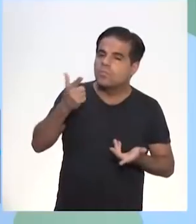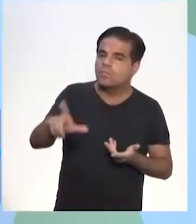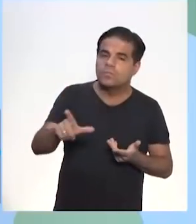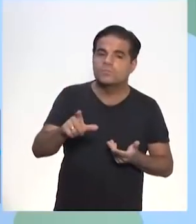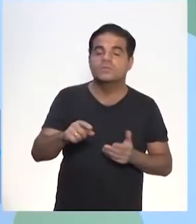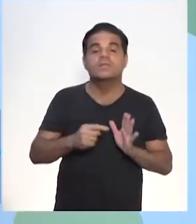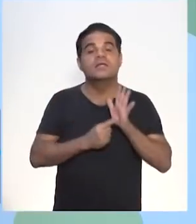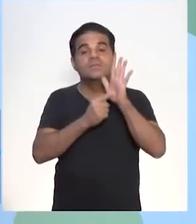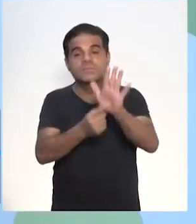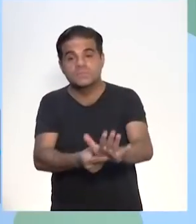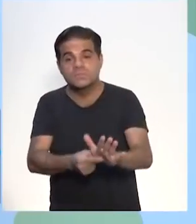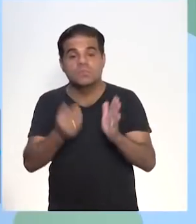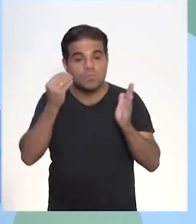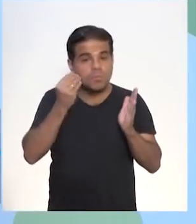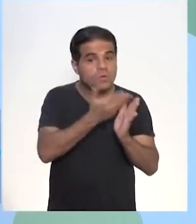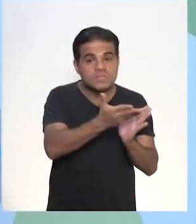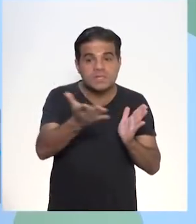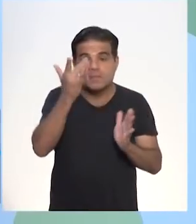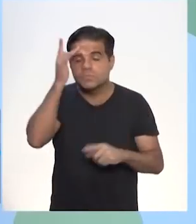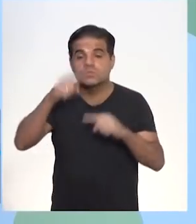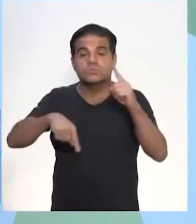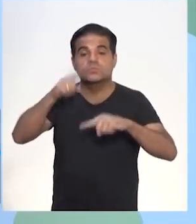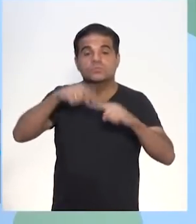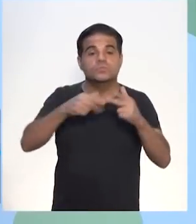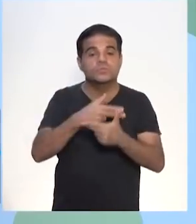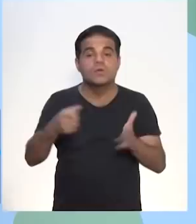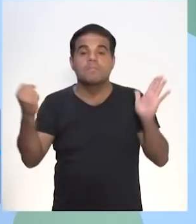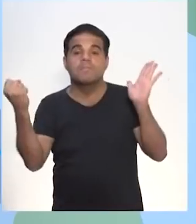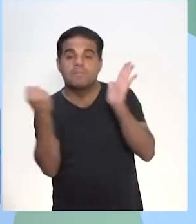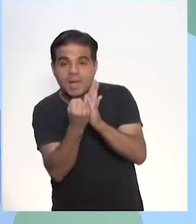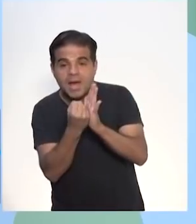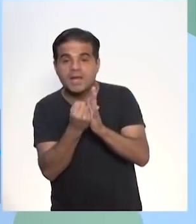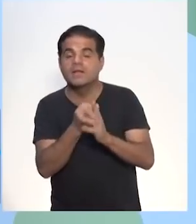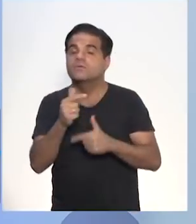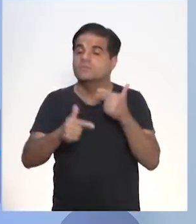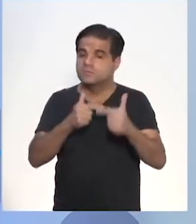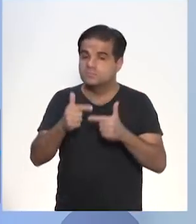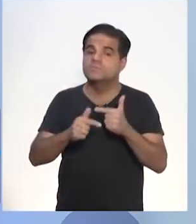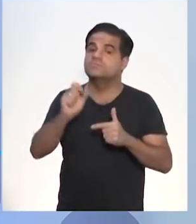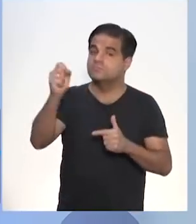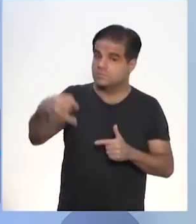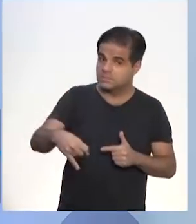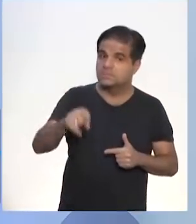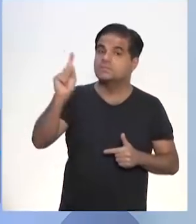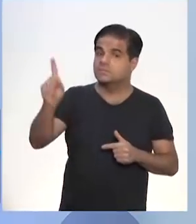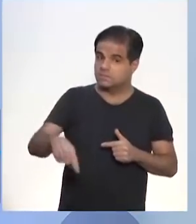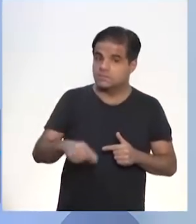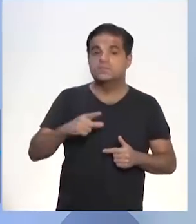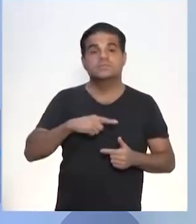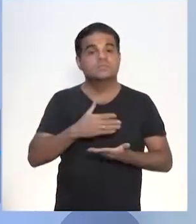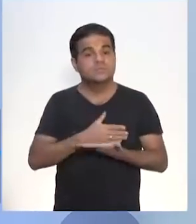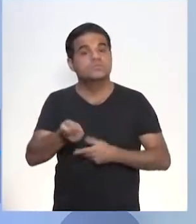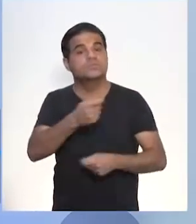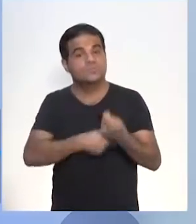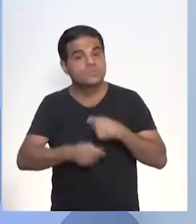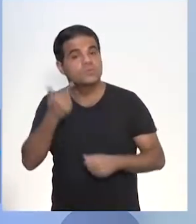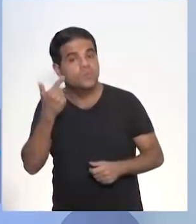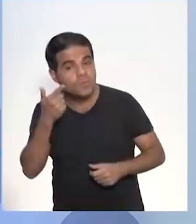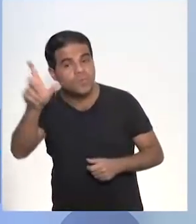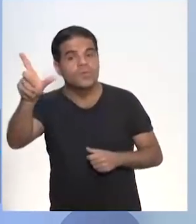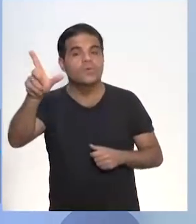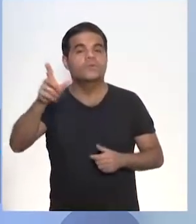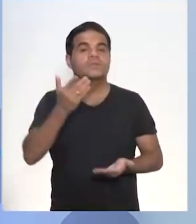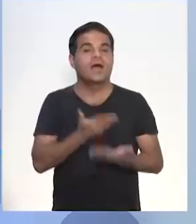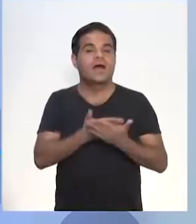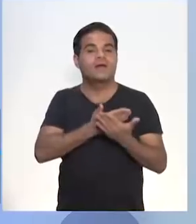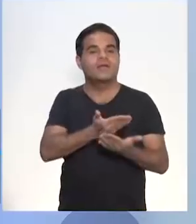visa apresentar ao grande público determinado produto, marca ou serviço. Sim, Vender. esse é o que comercial. E tem um outro que eu passei na